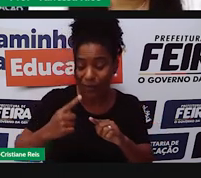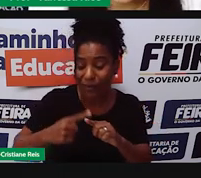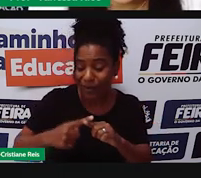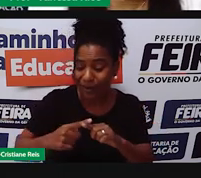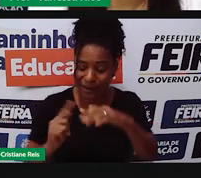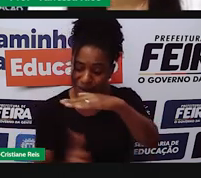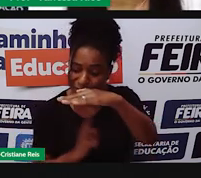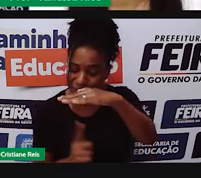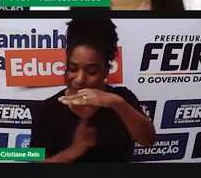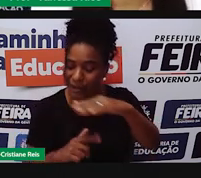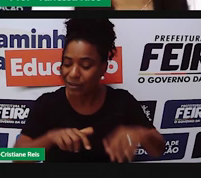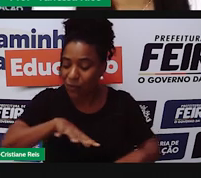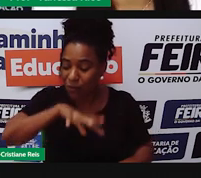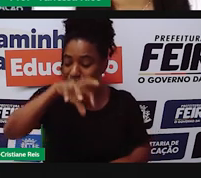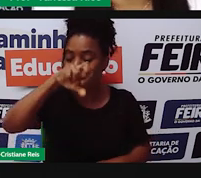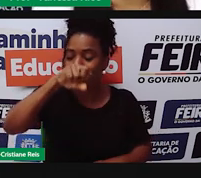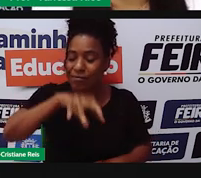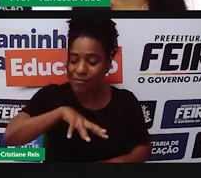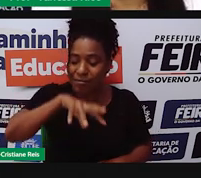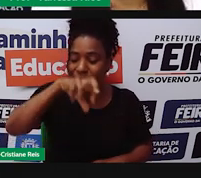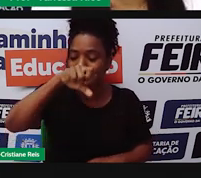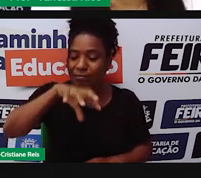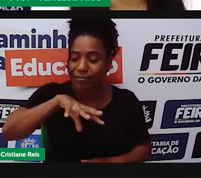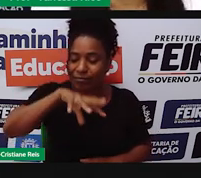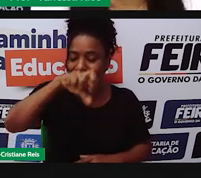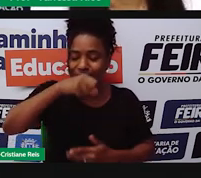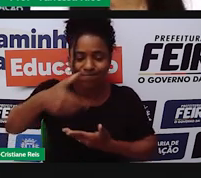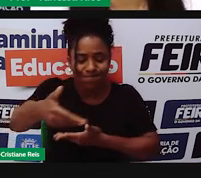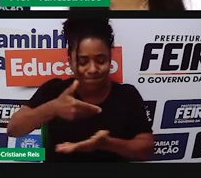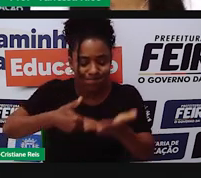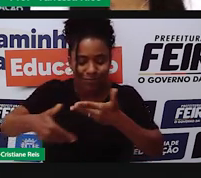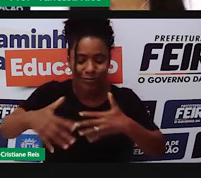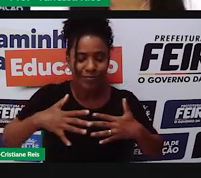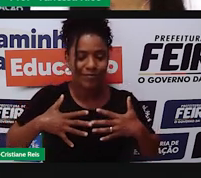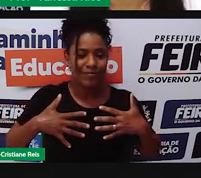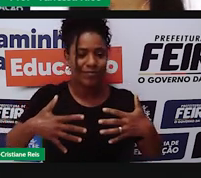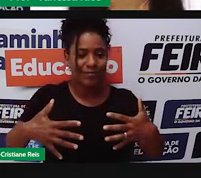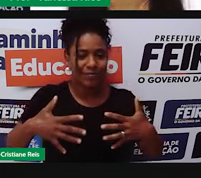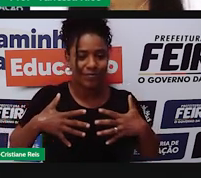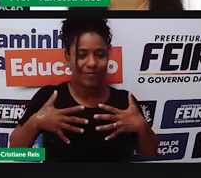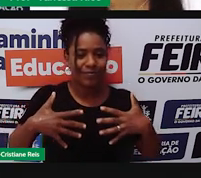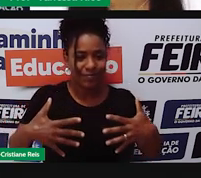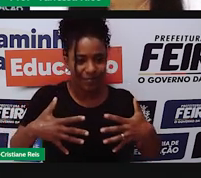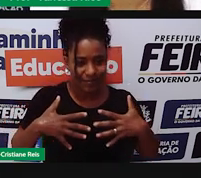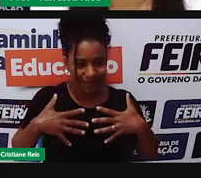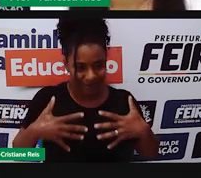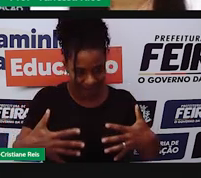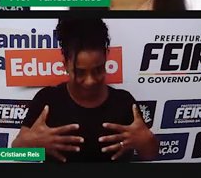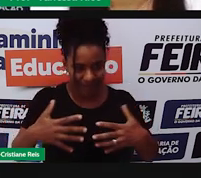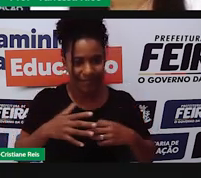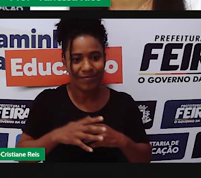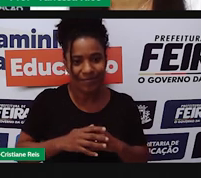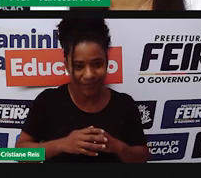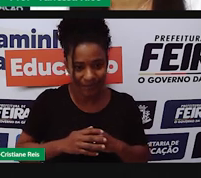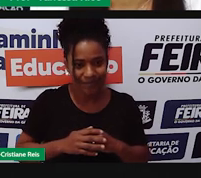gasosas necessárias para que exista o ar que a gente respira. Mas parece algo aí meio assim, fora